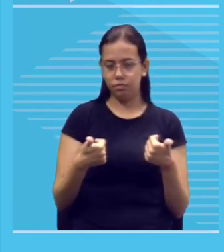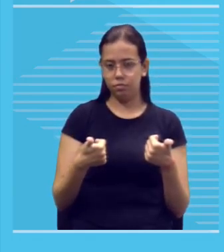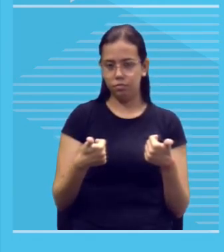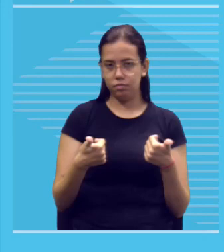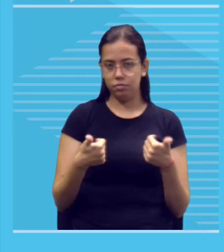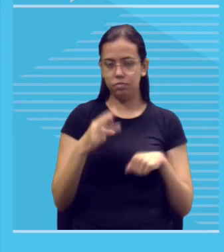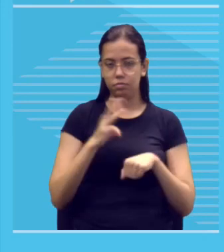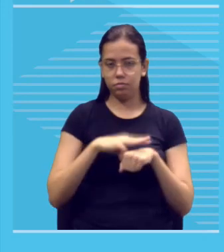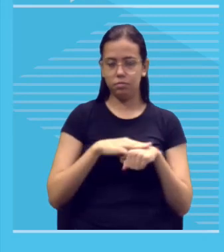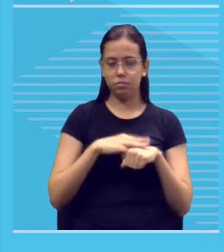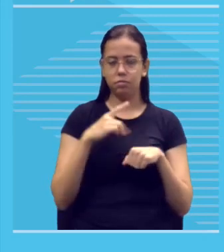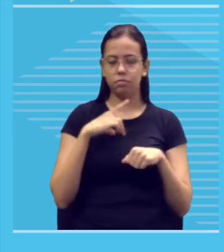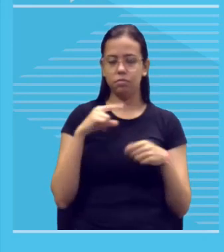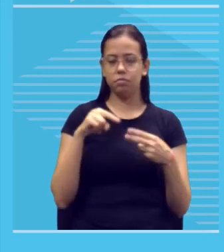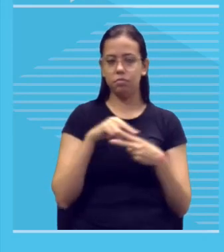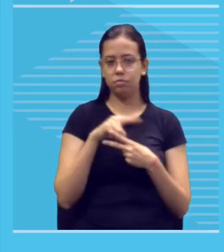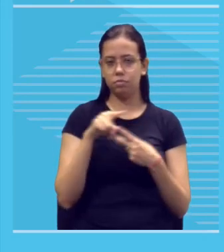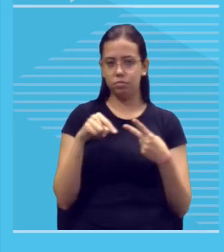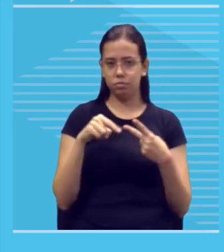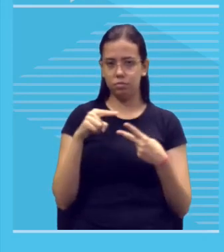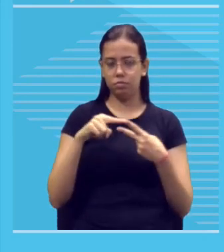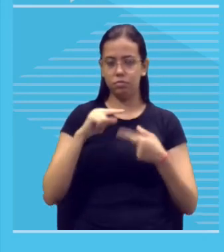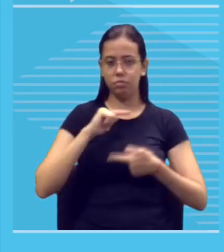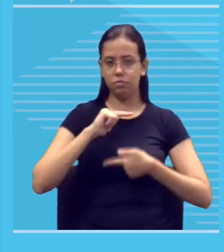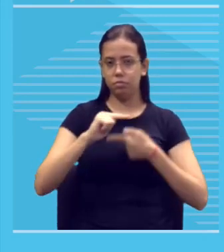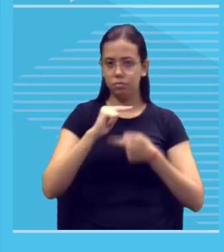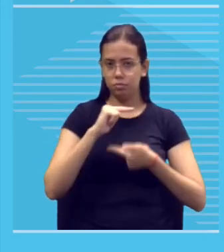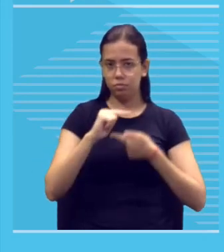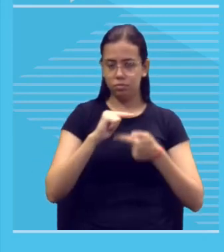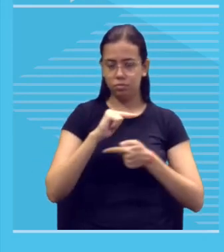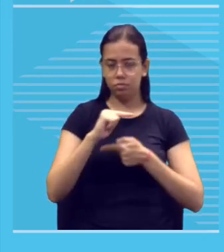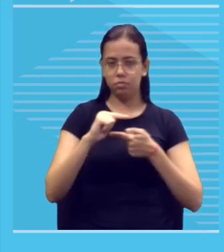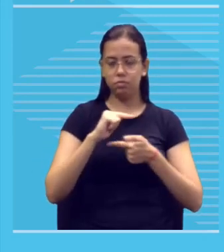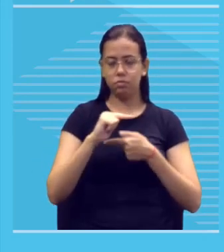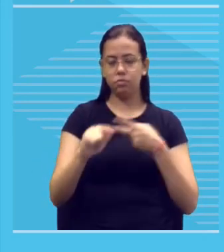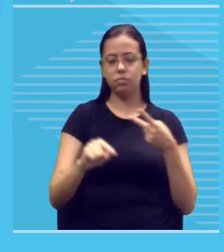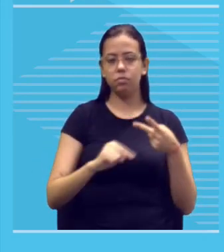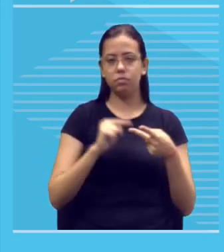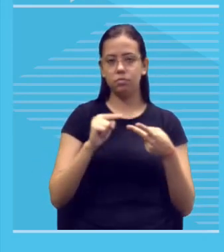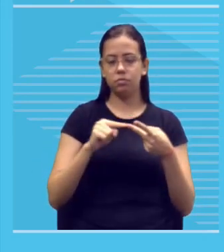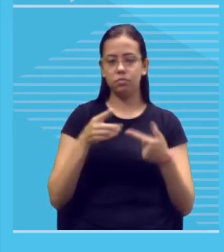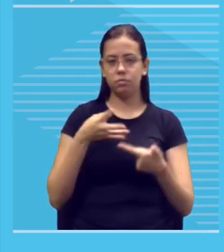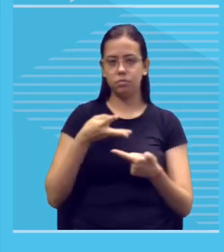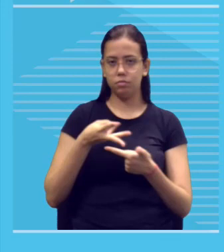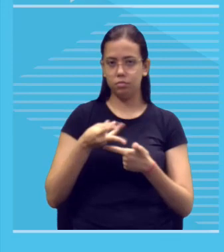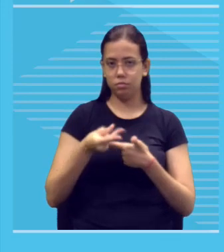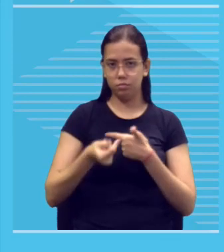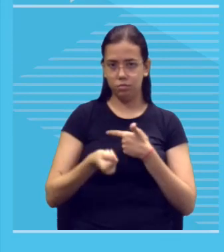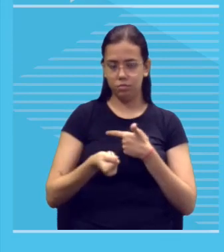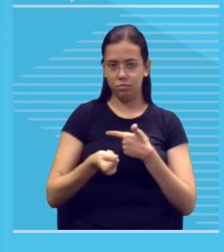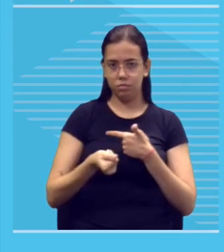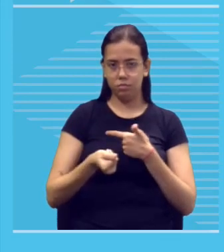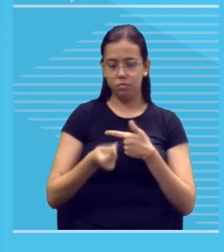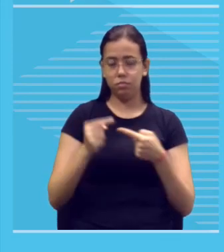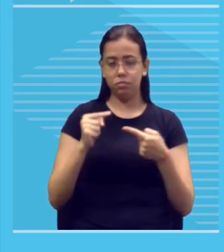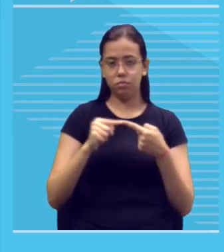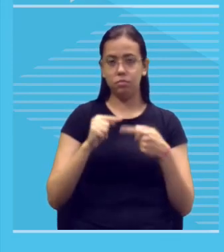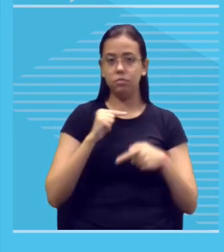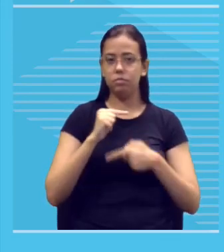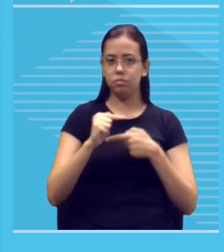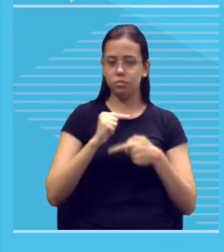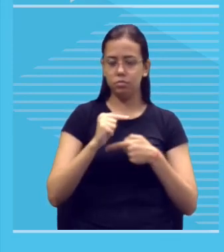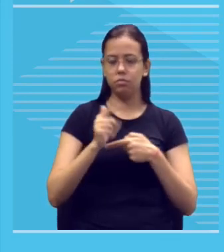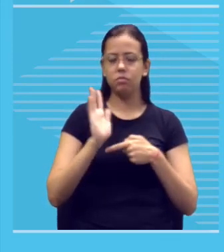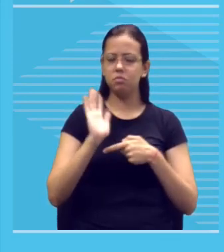da Matemática a parte de geometria e a parte de álgebra geometria já